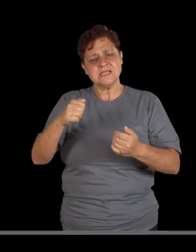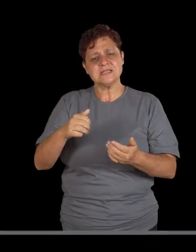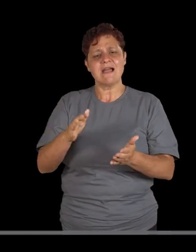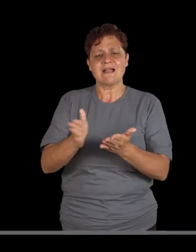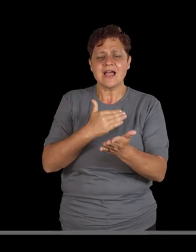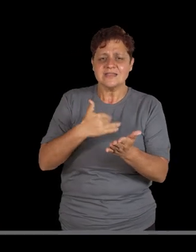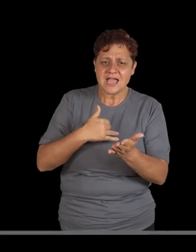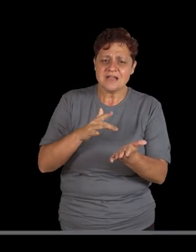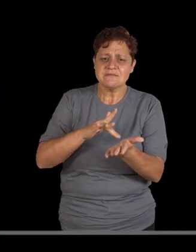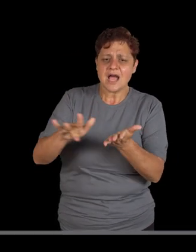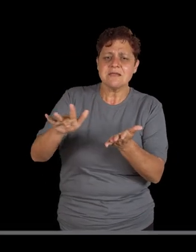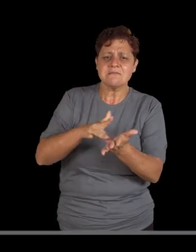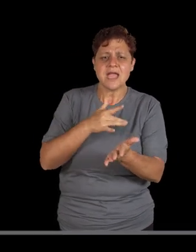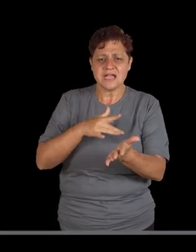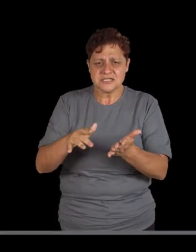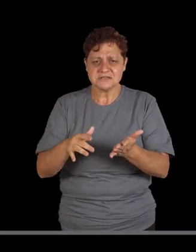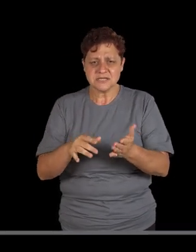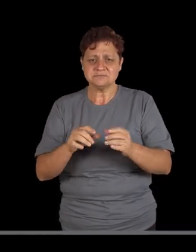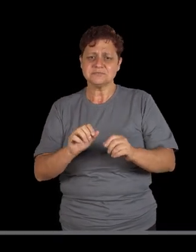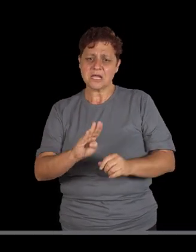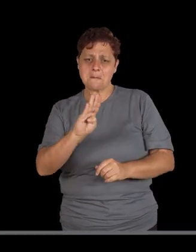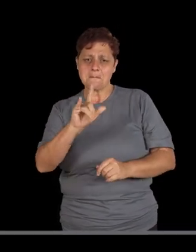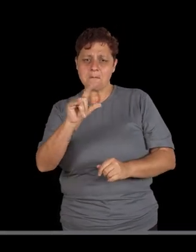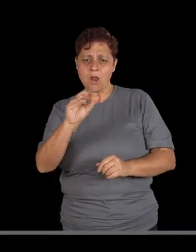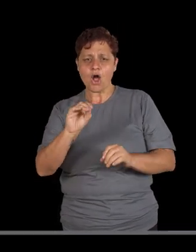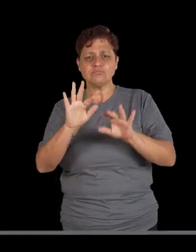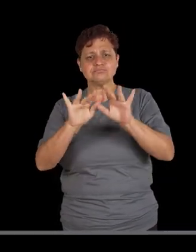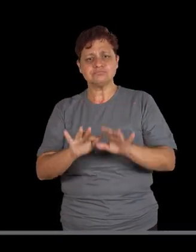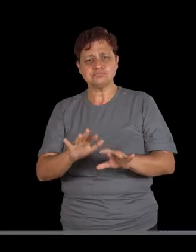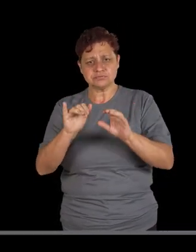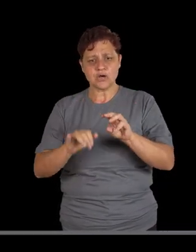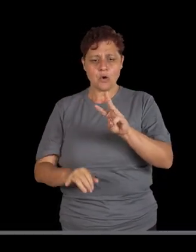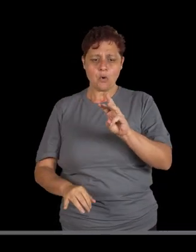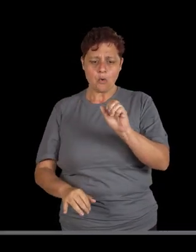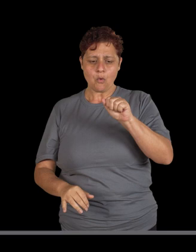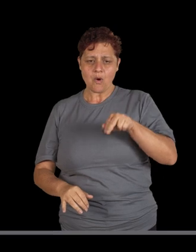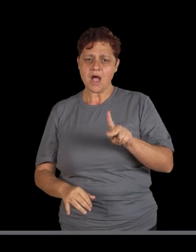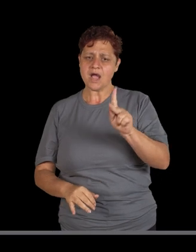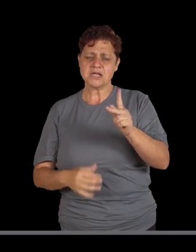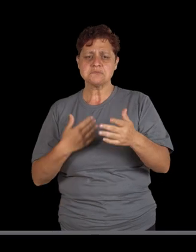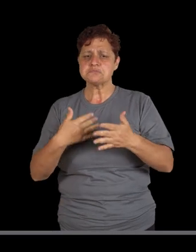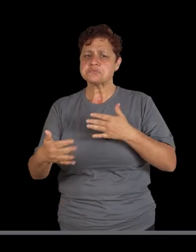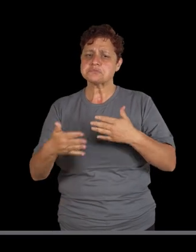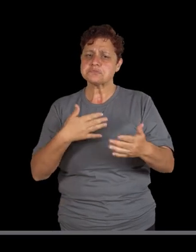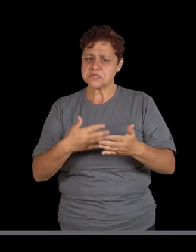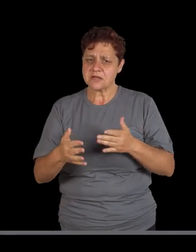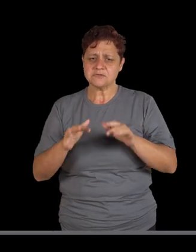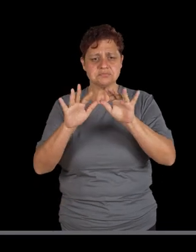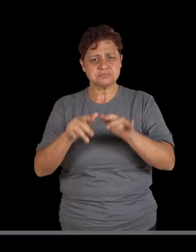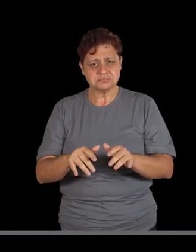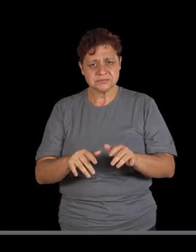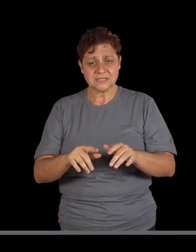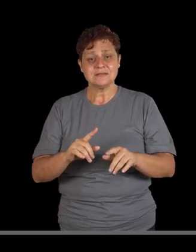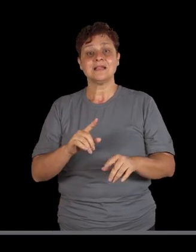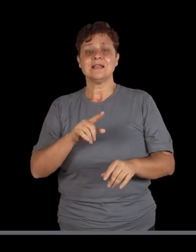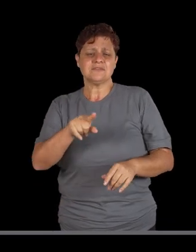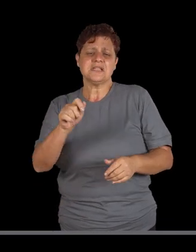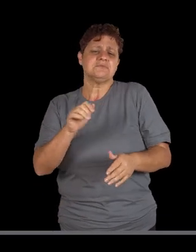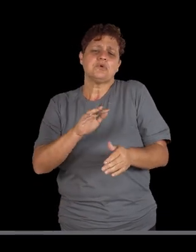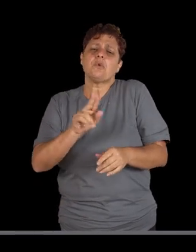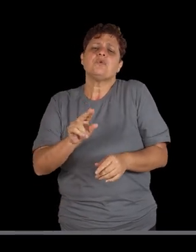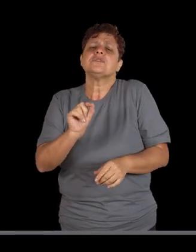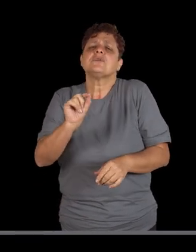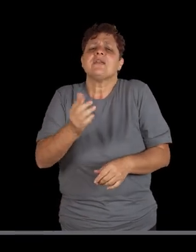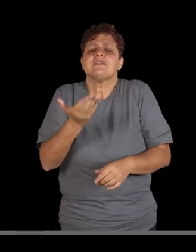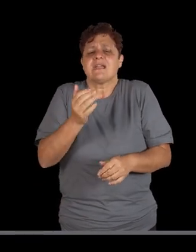notas, um Wank, onde você quiser, vai pegar, eu vou fazer o exemplo do caderno e você adapta ele aí, dependendo do que você